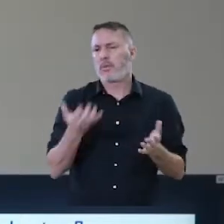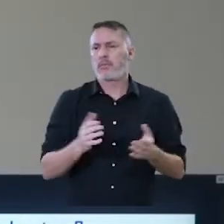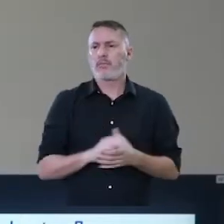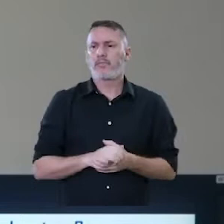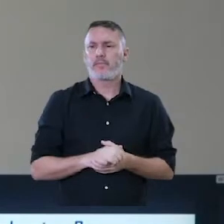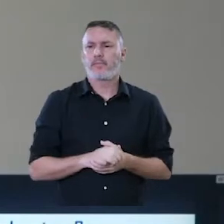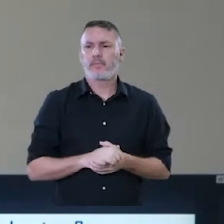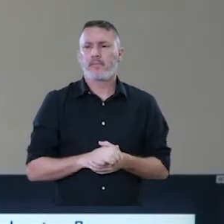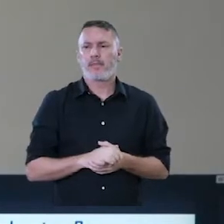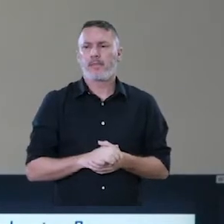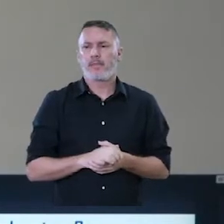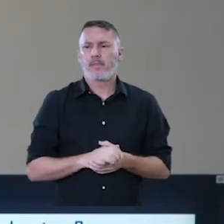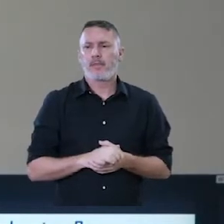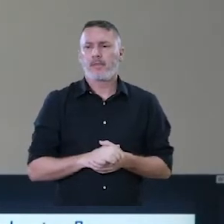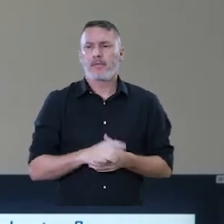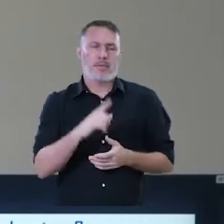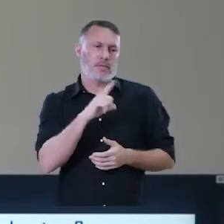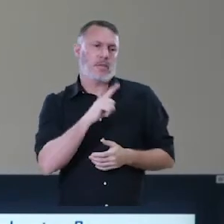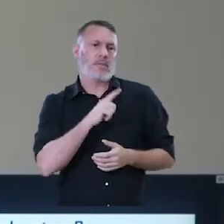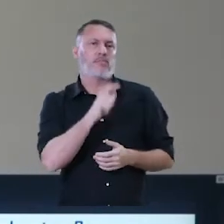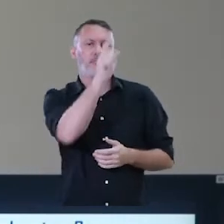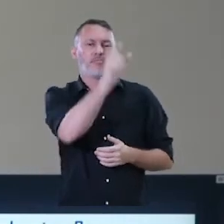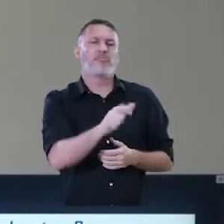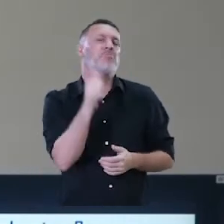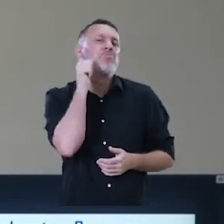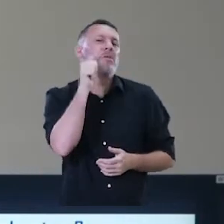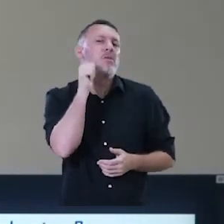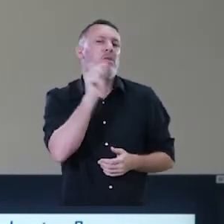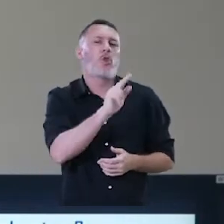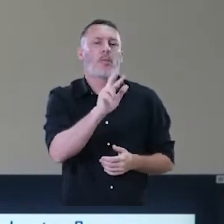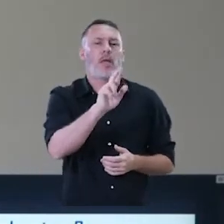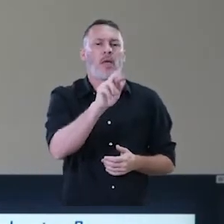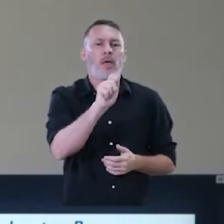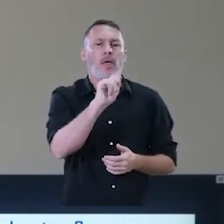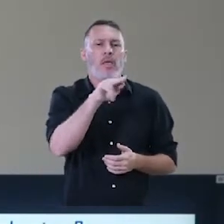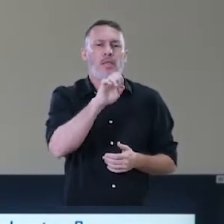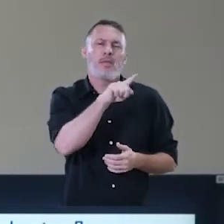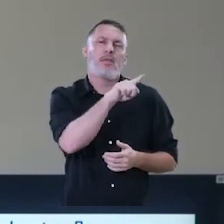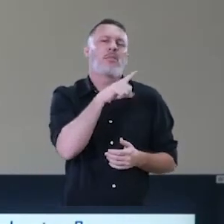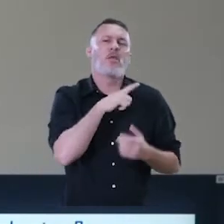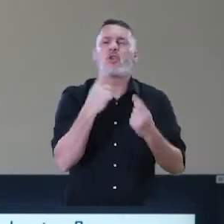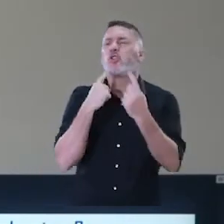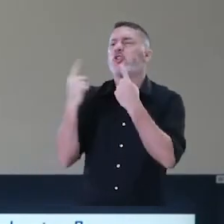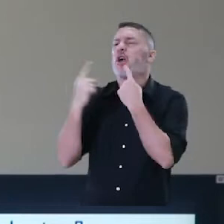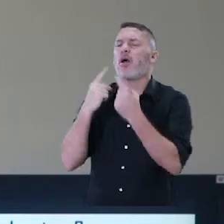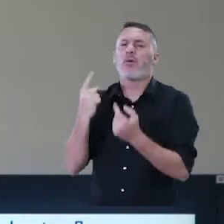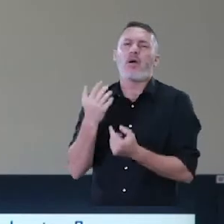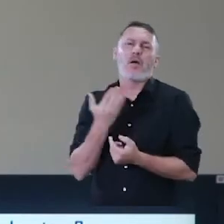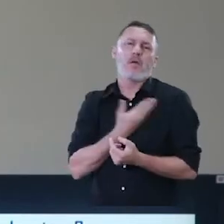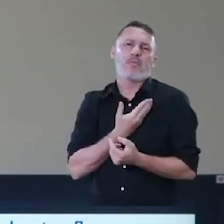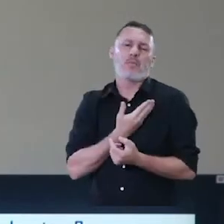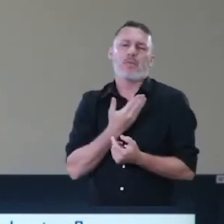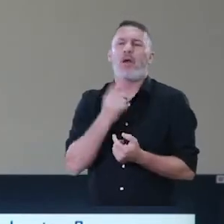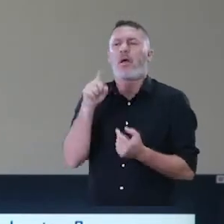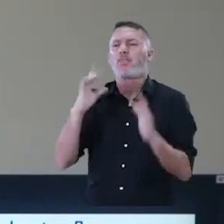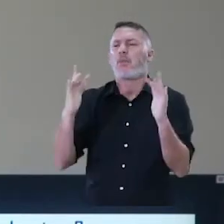Rayane qualquer. Imagina que a Rayane, ela está em um diálogo com o namorado e ela resolve naquele momento para